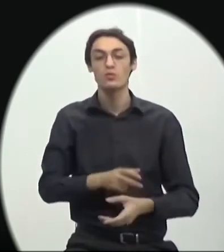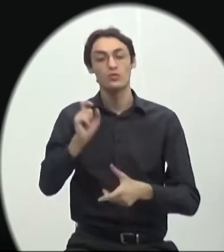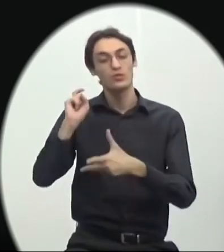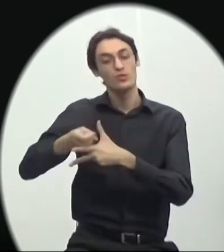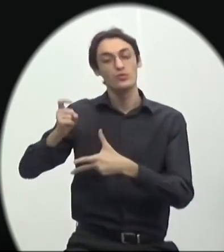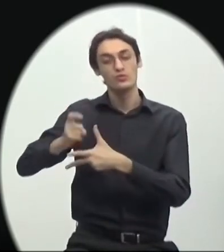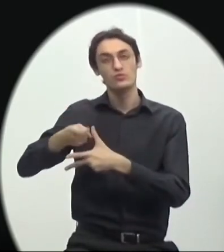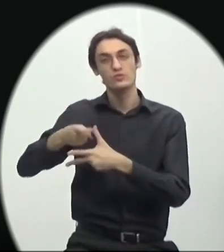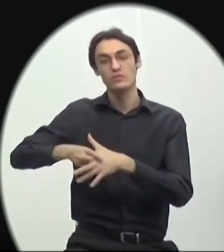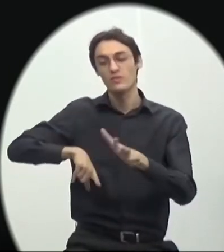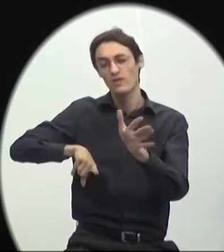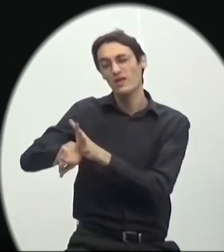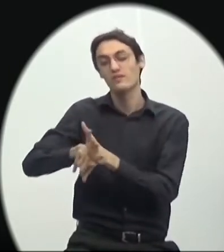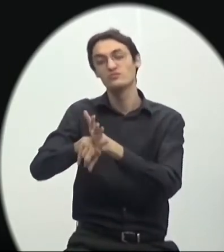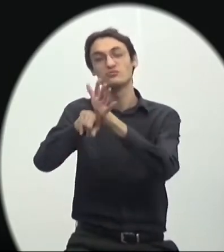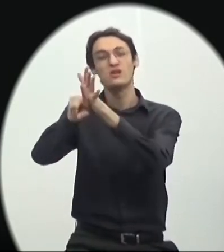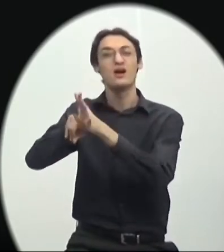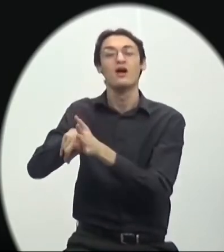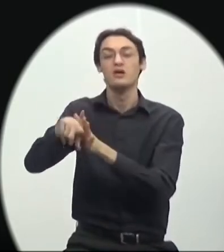de apurar essas